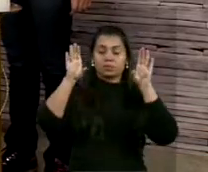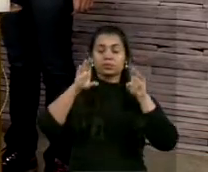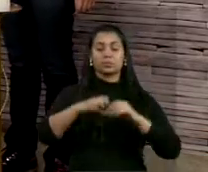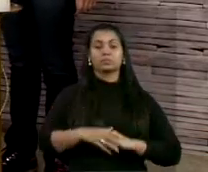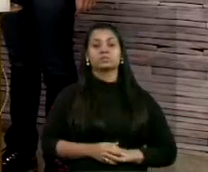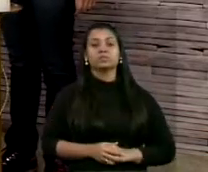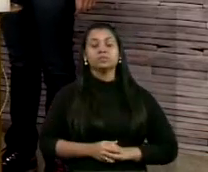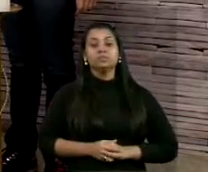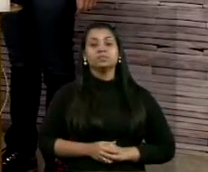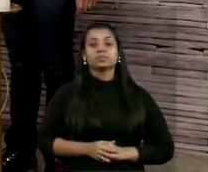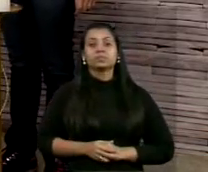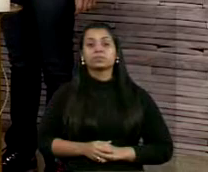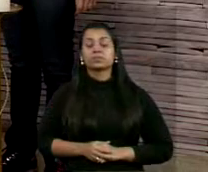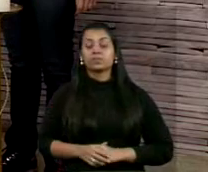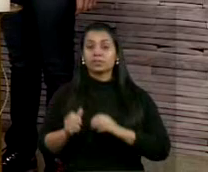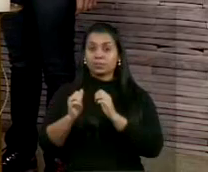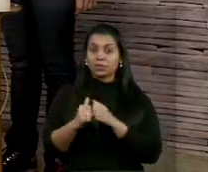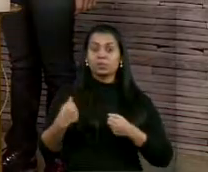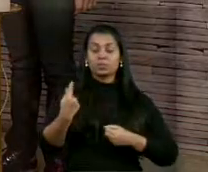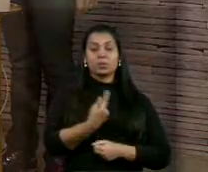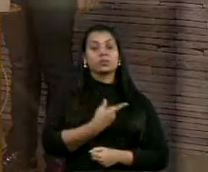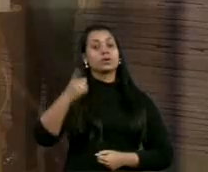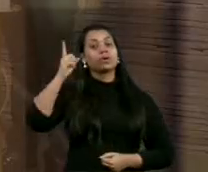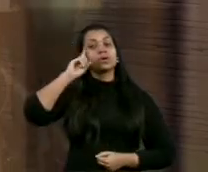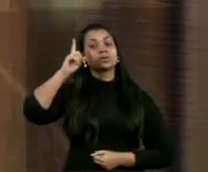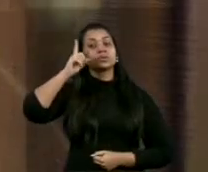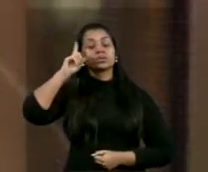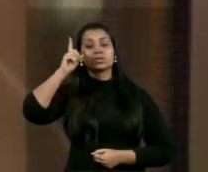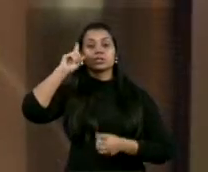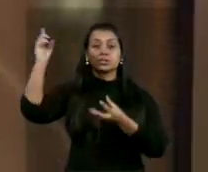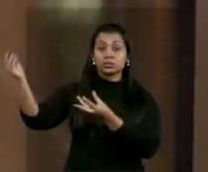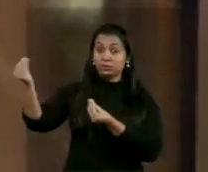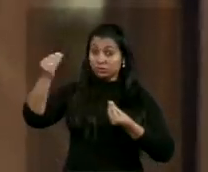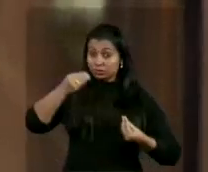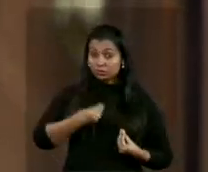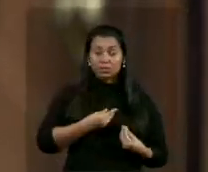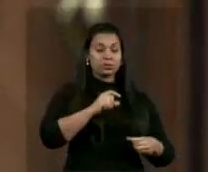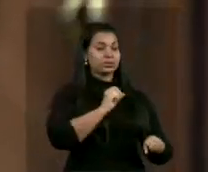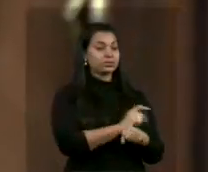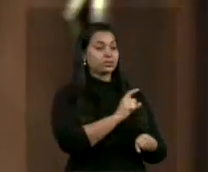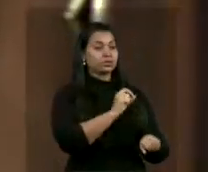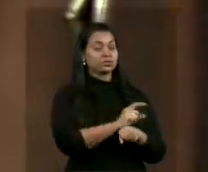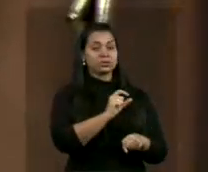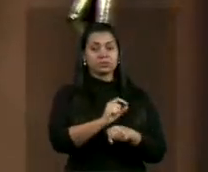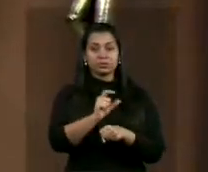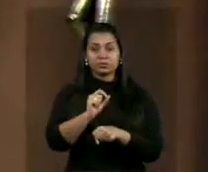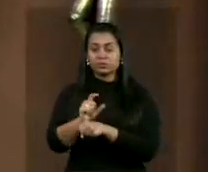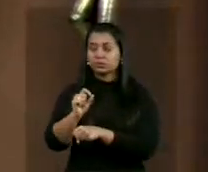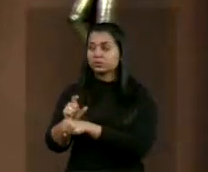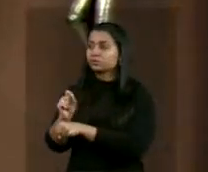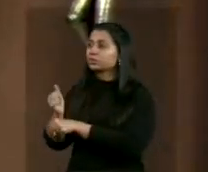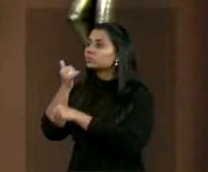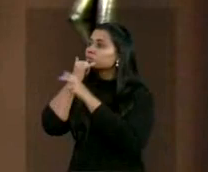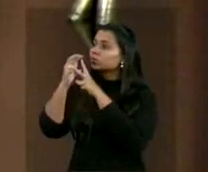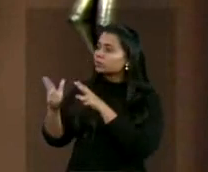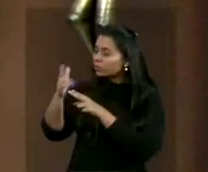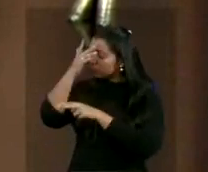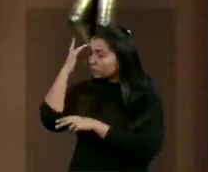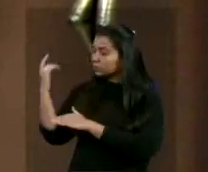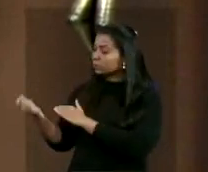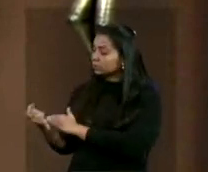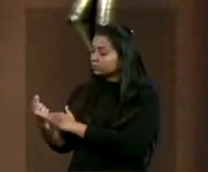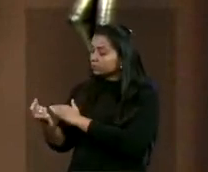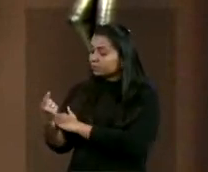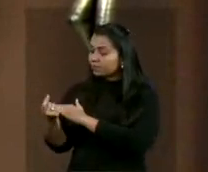vontade, assim na terra como no céu. O pão nosso de cada dia nos dai hoje. Perdoai as nossas